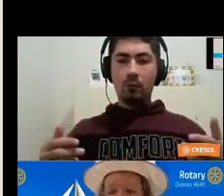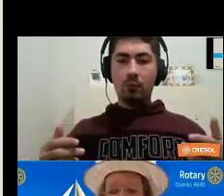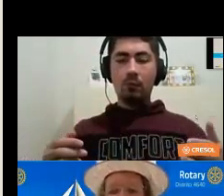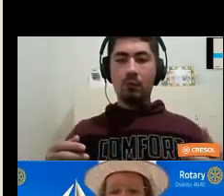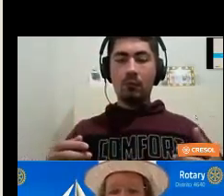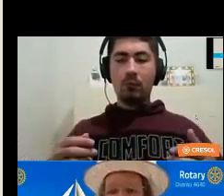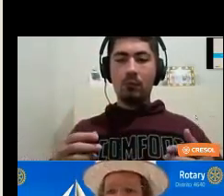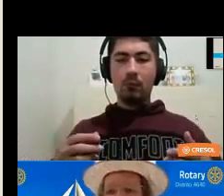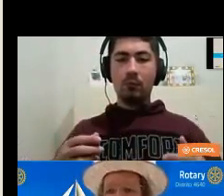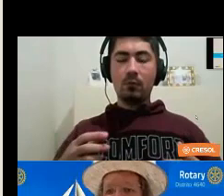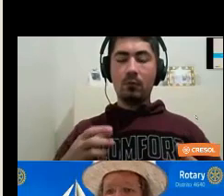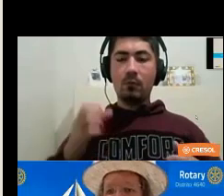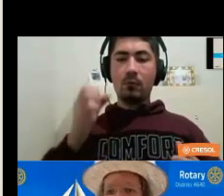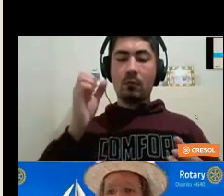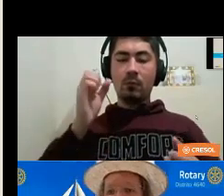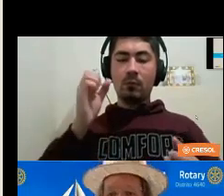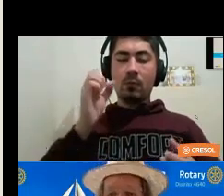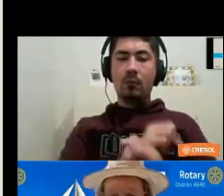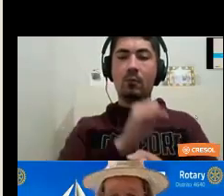depende do rotariano para continuar